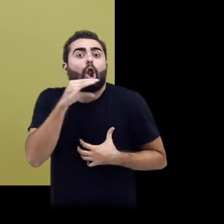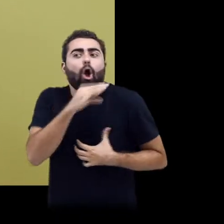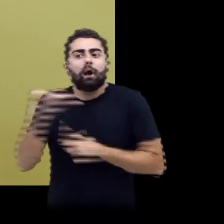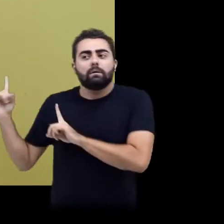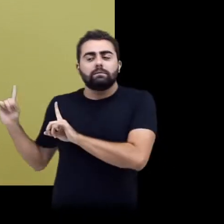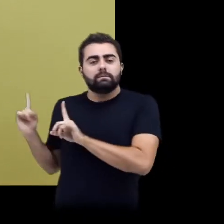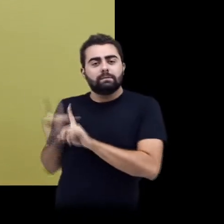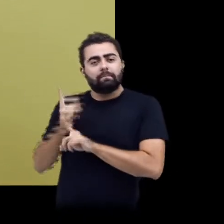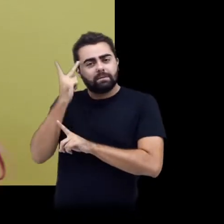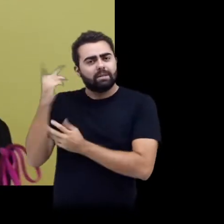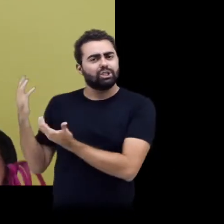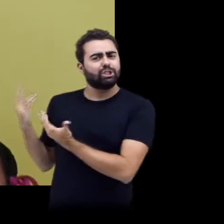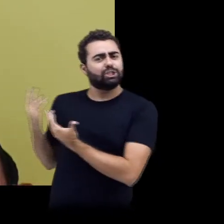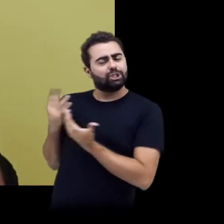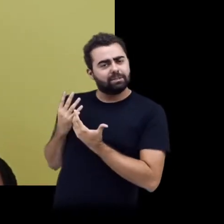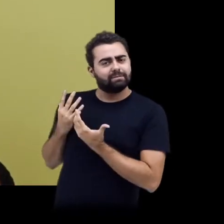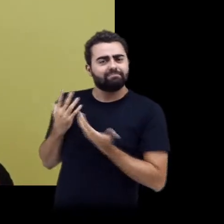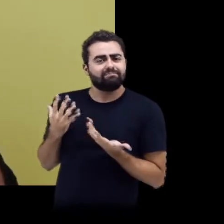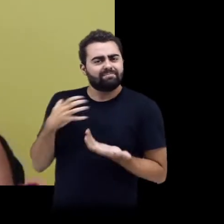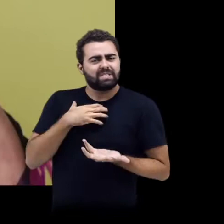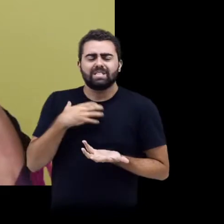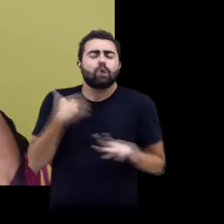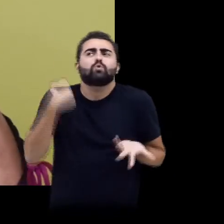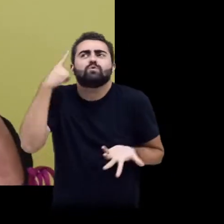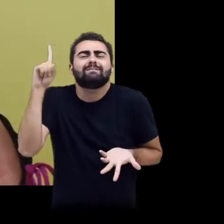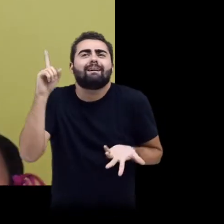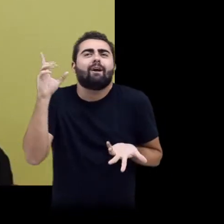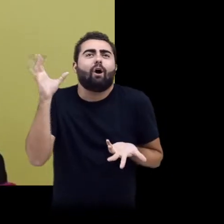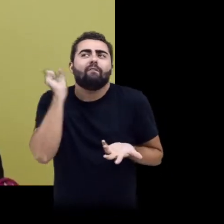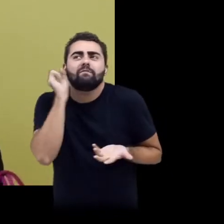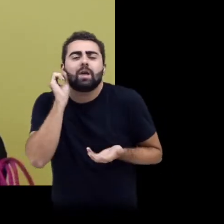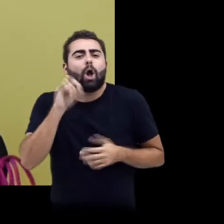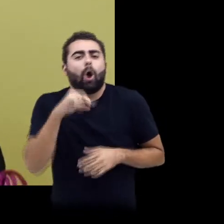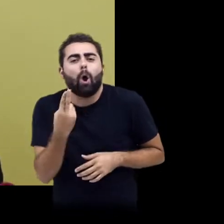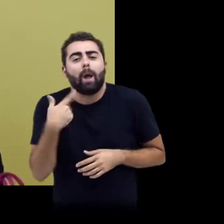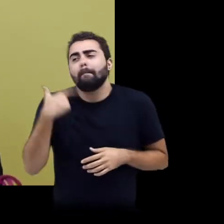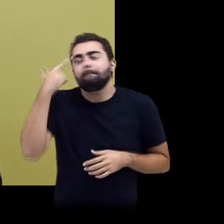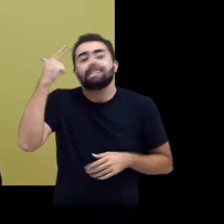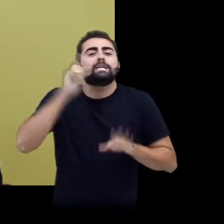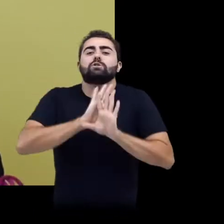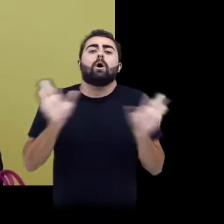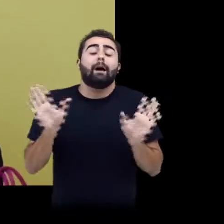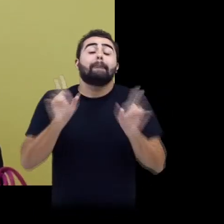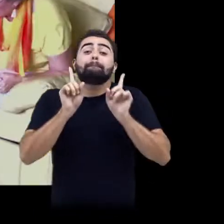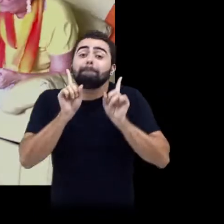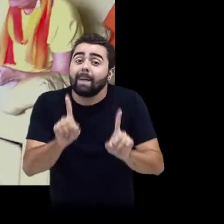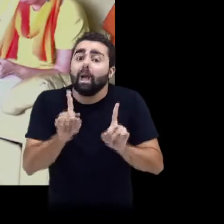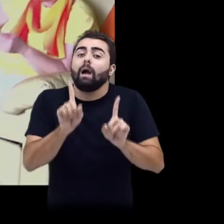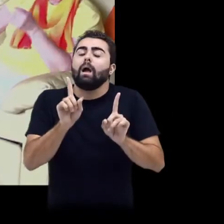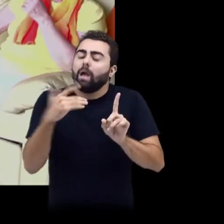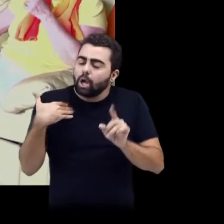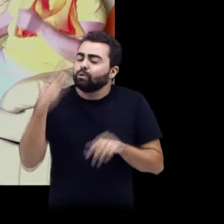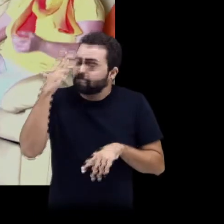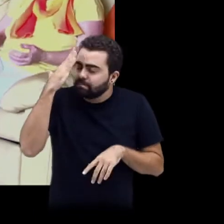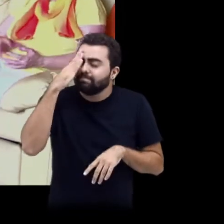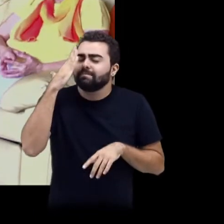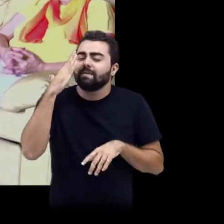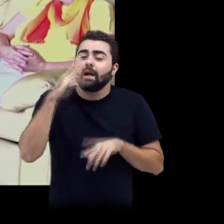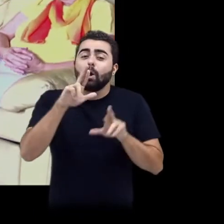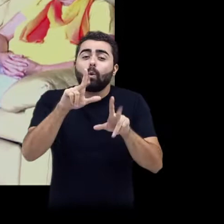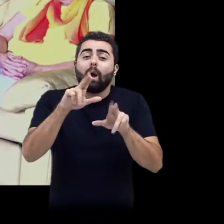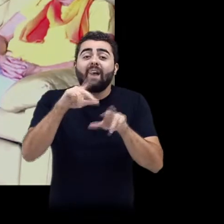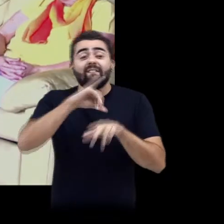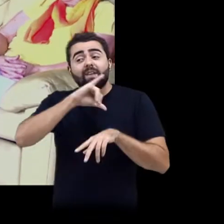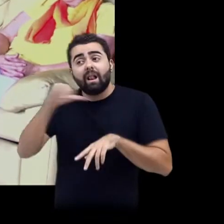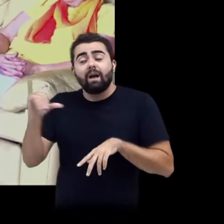estava. E eu não sei se eu ouvi, se eu pensei, o que é que foi, mas a mensagem era: vá se despedir de